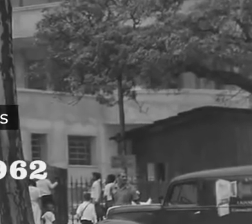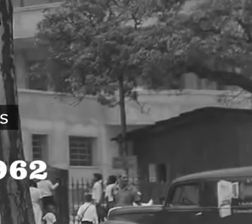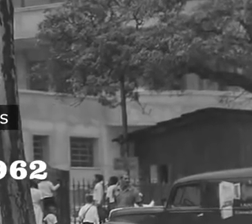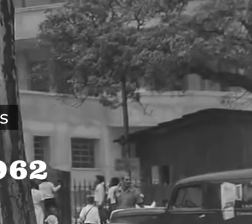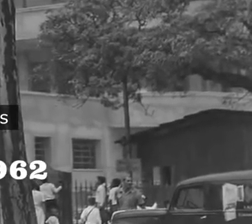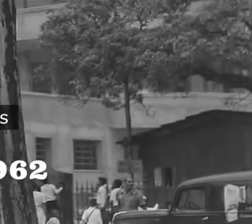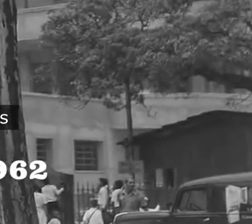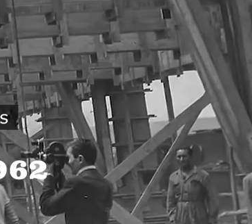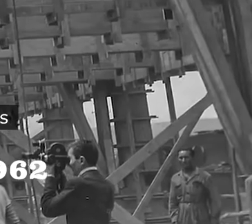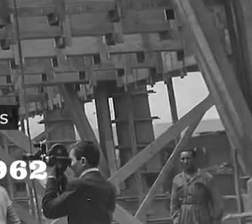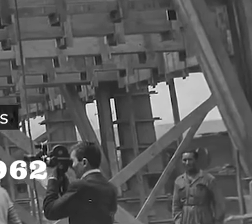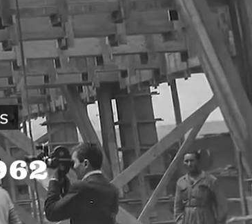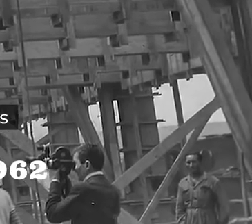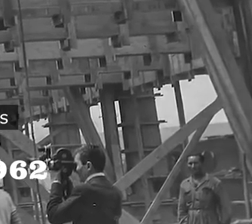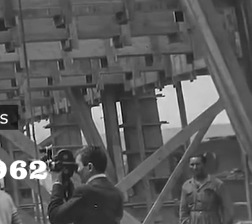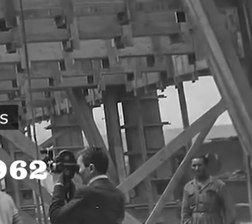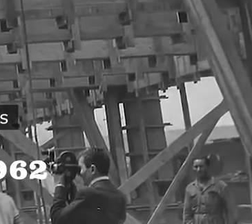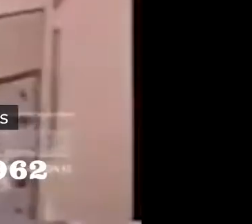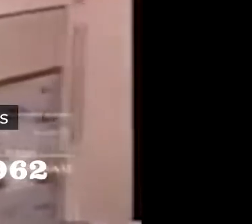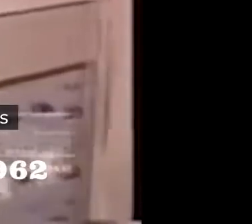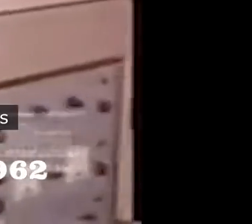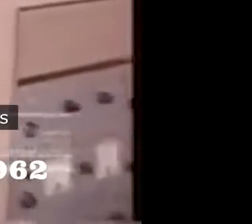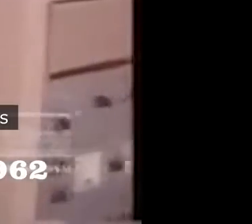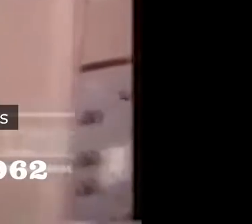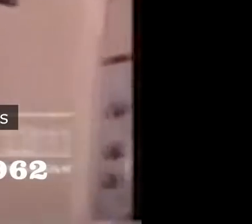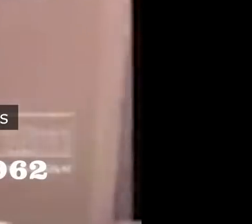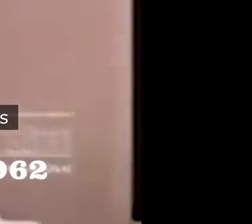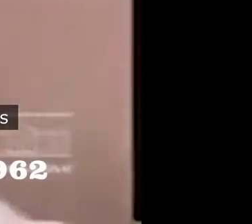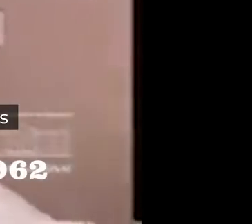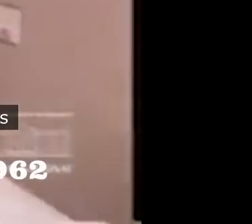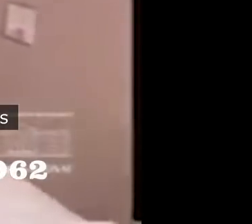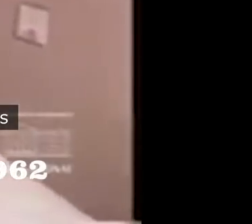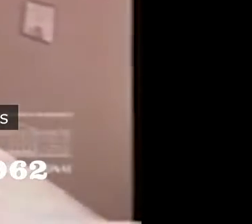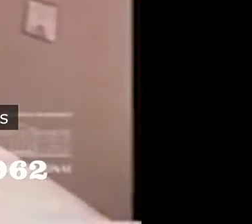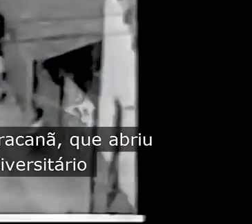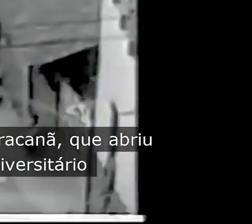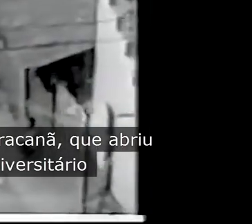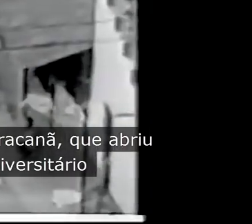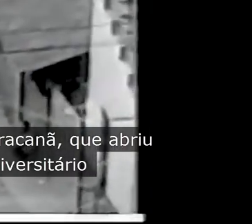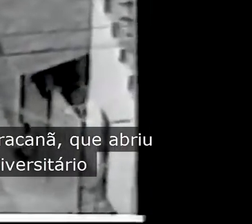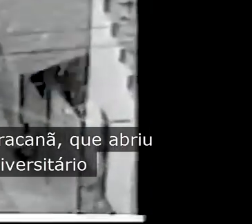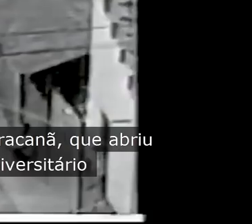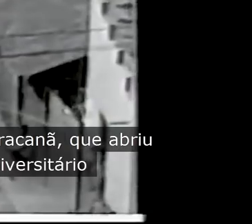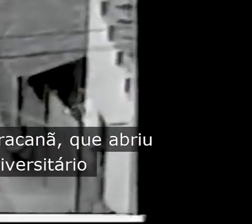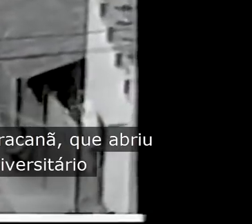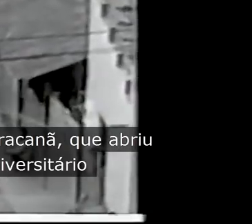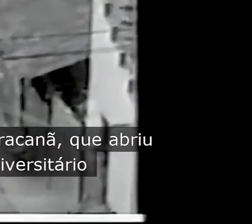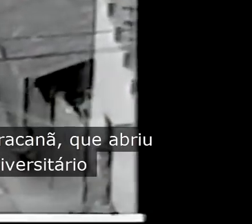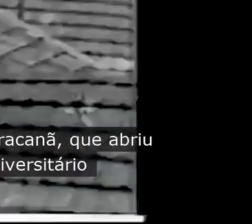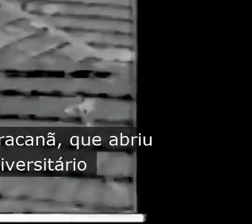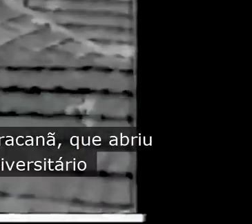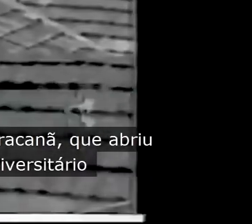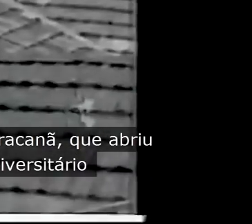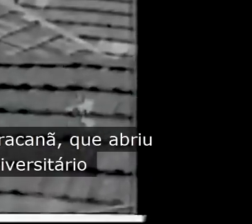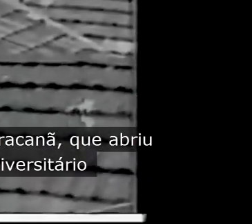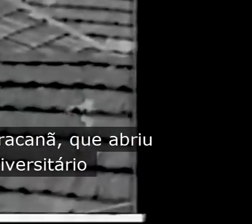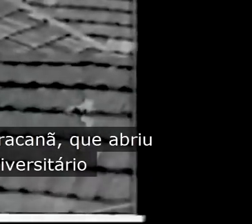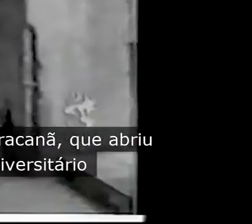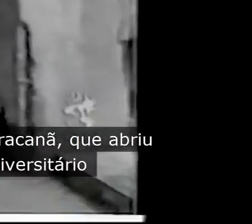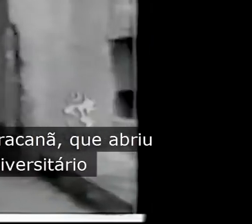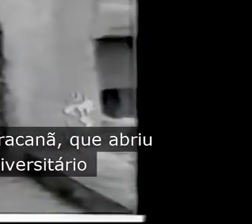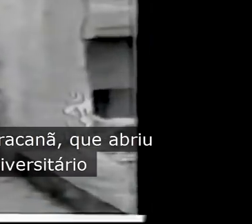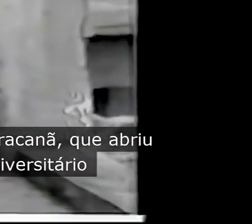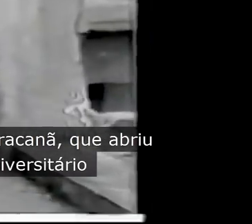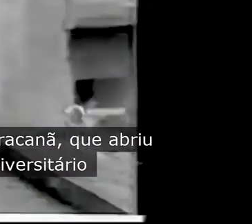Novas unidades foram incorporadas e muitas outras surgiram. Mas foi a remoção da favela do Esqueleto, no bairro do Maracanã,